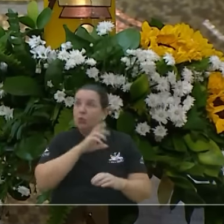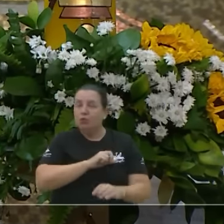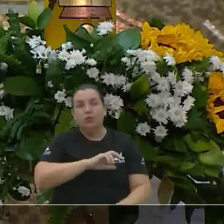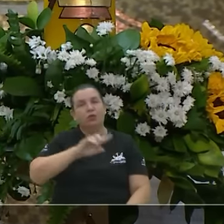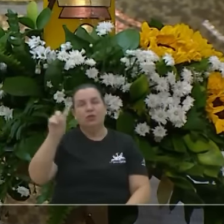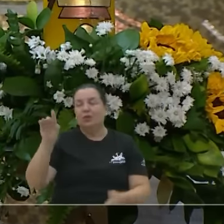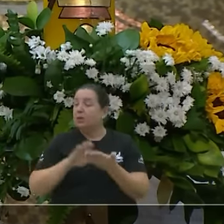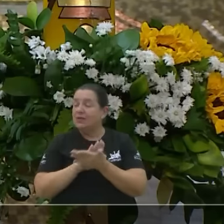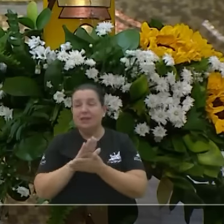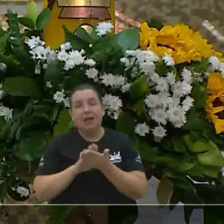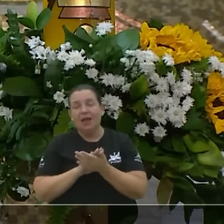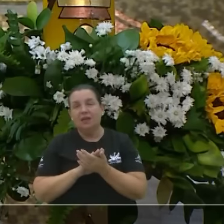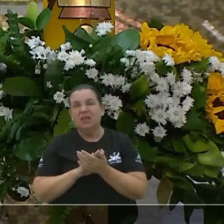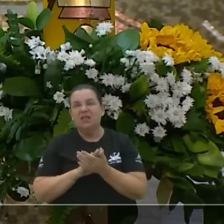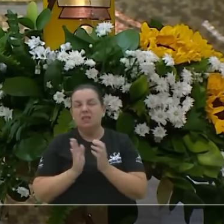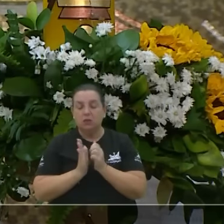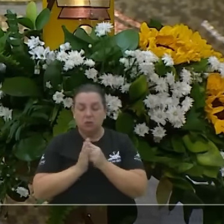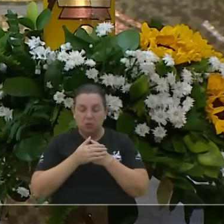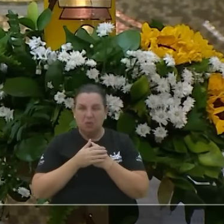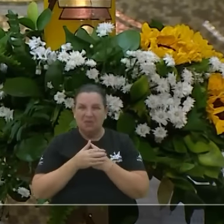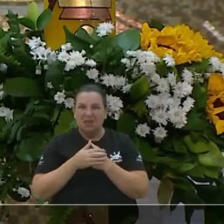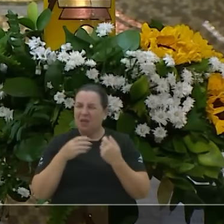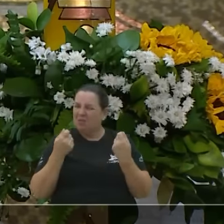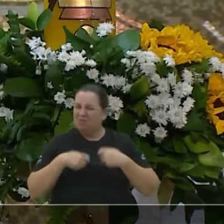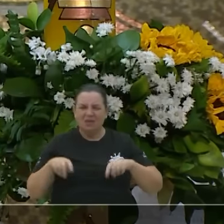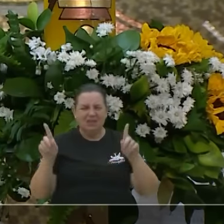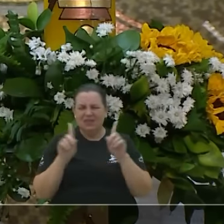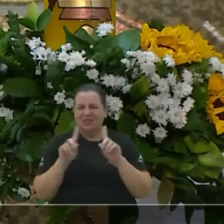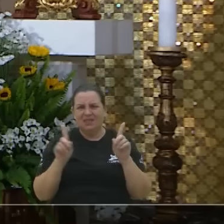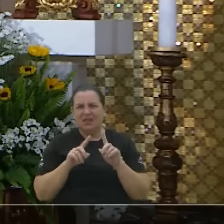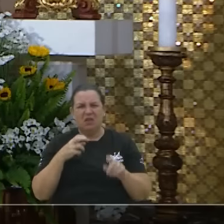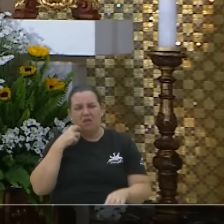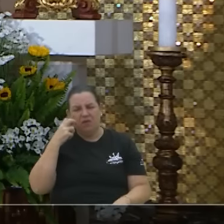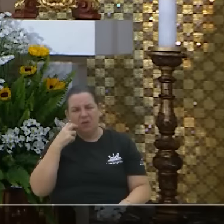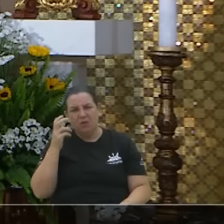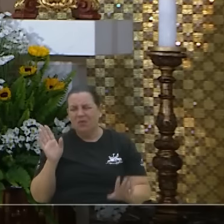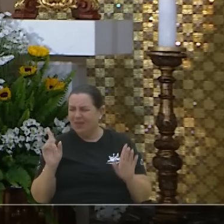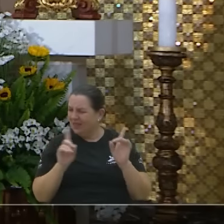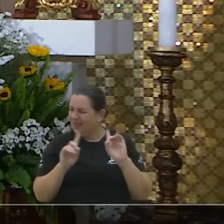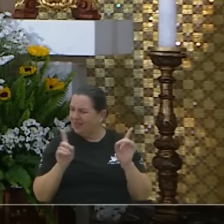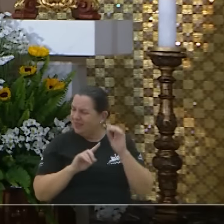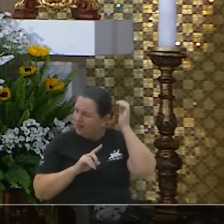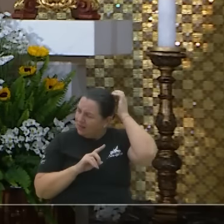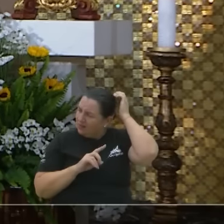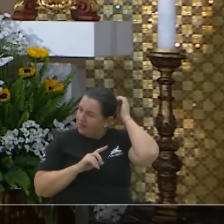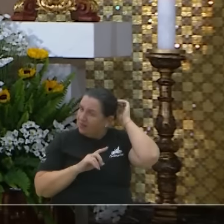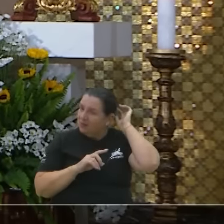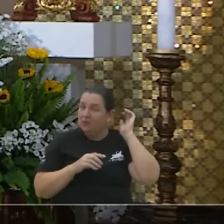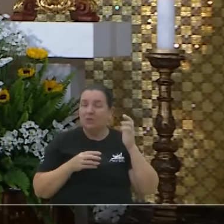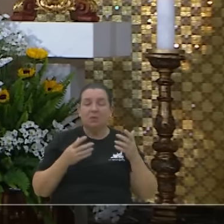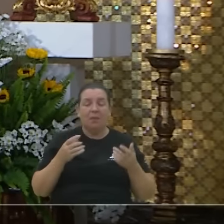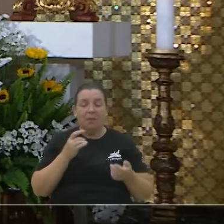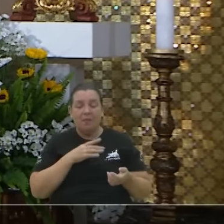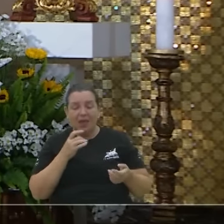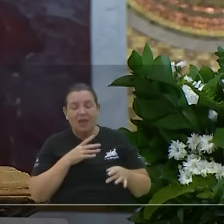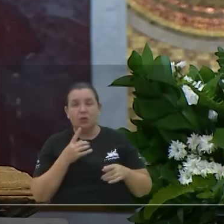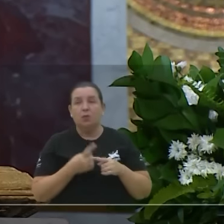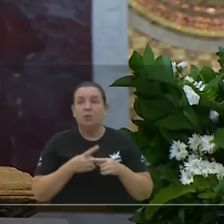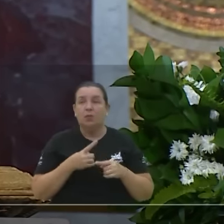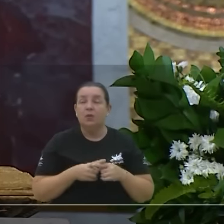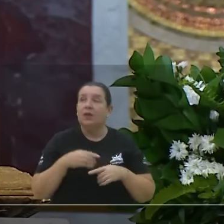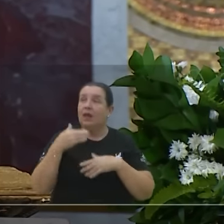Não precisa se esconder por vergonha. Não precisa se esconder com receio, porque